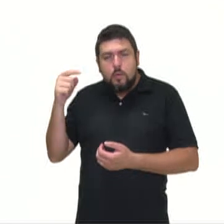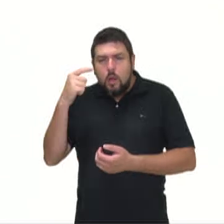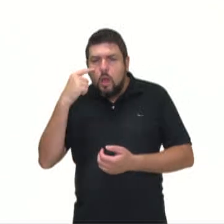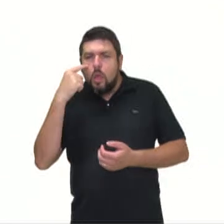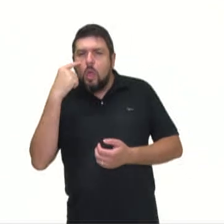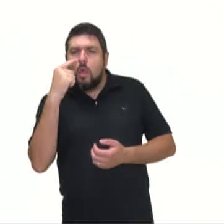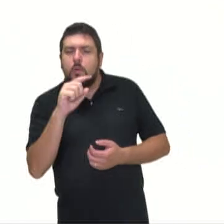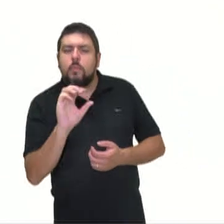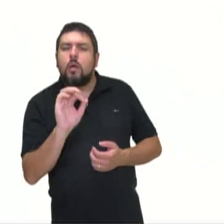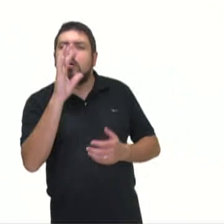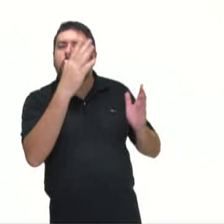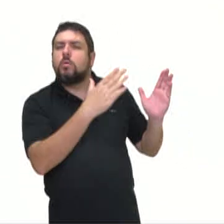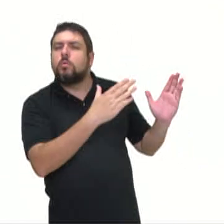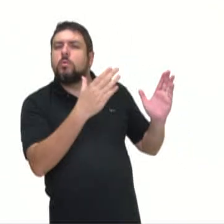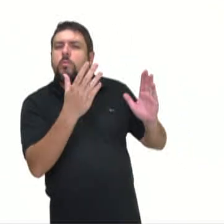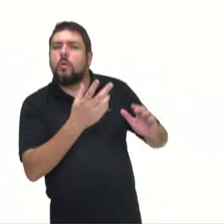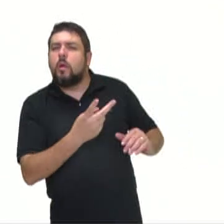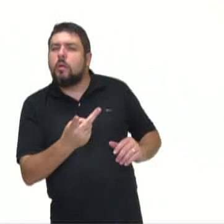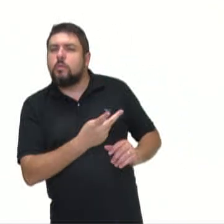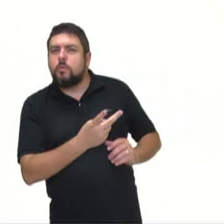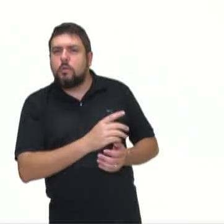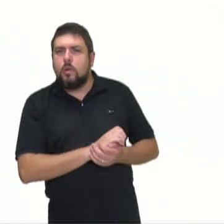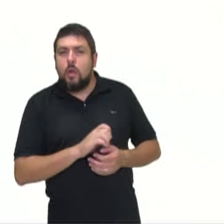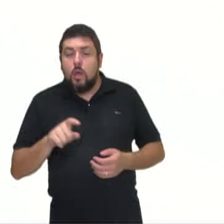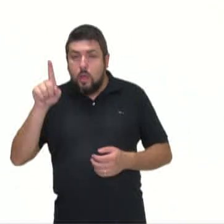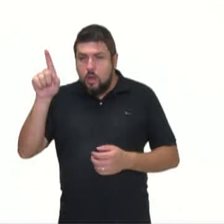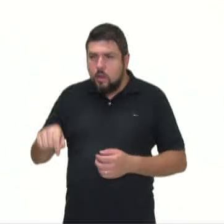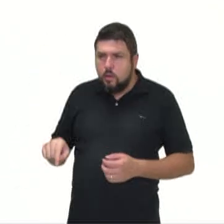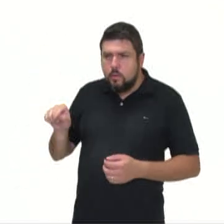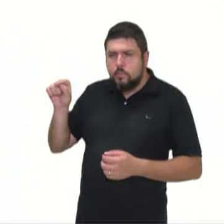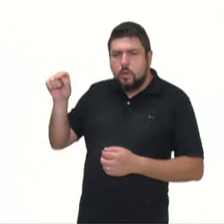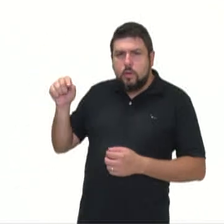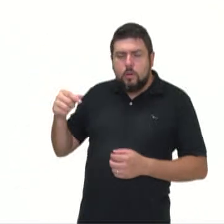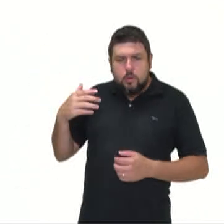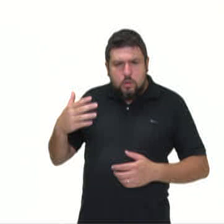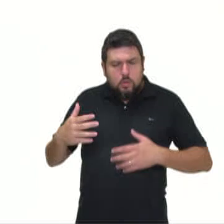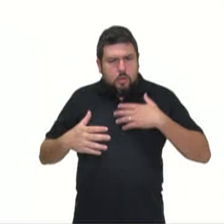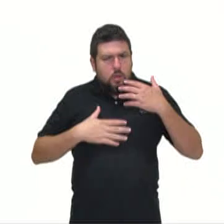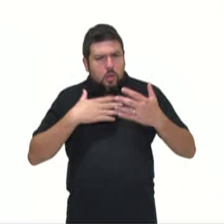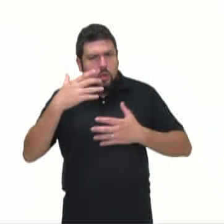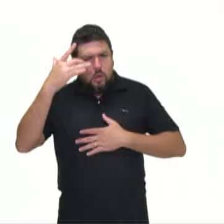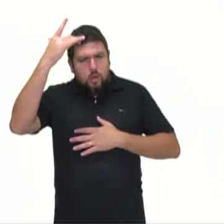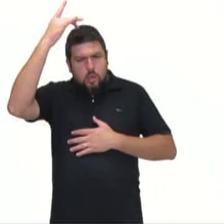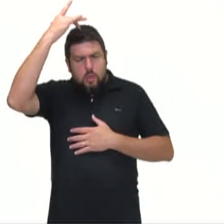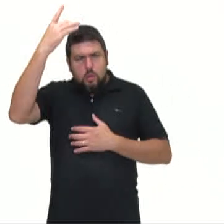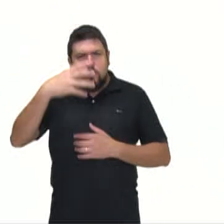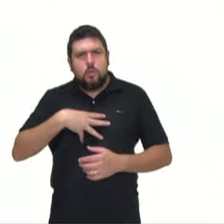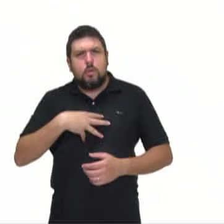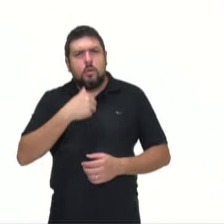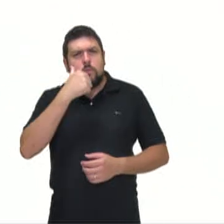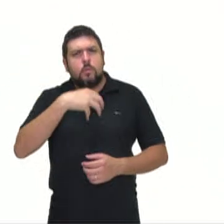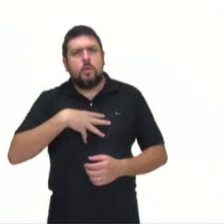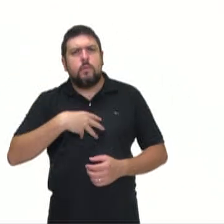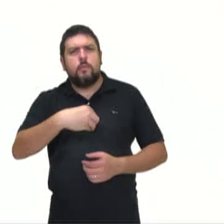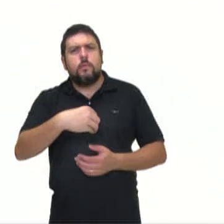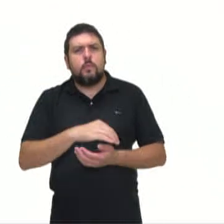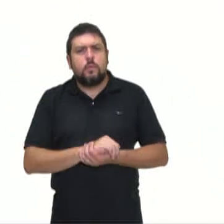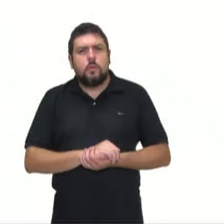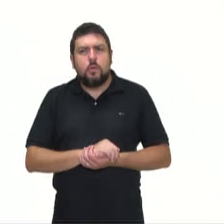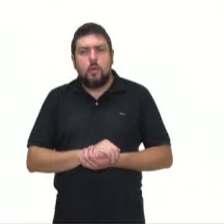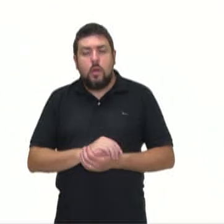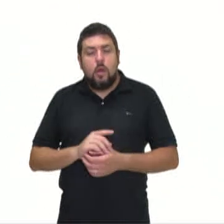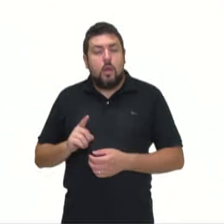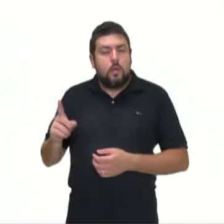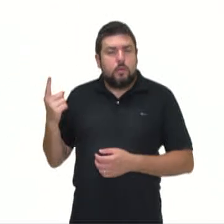acontecia. Devia ser a descoberta horrorizada da filha que tinha. Ela nos espiava em